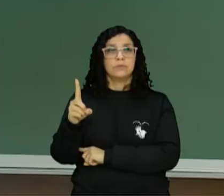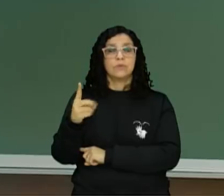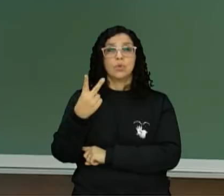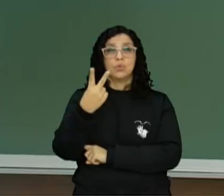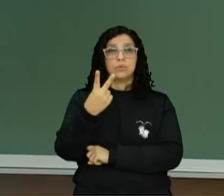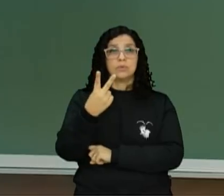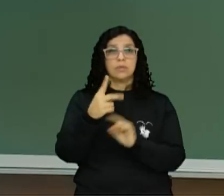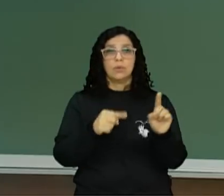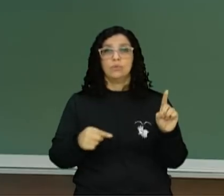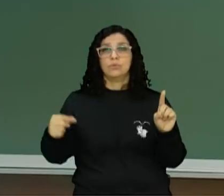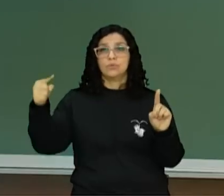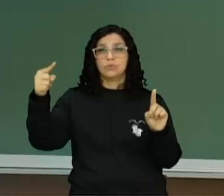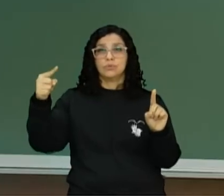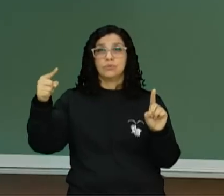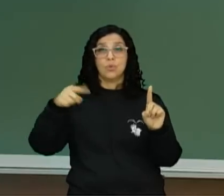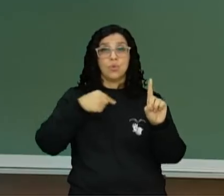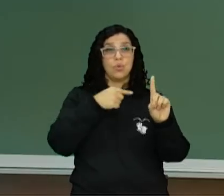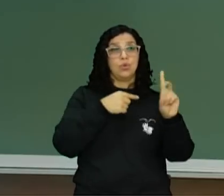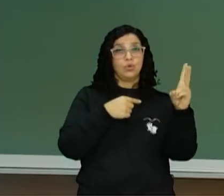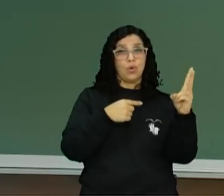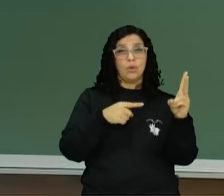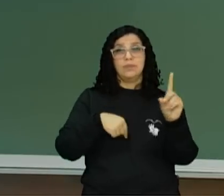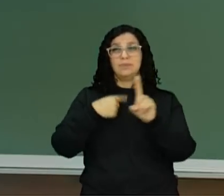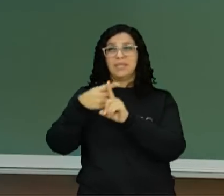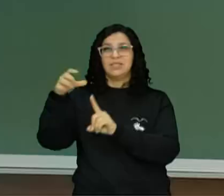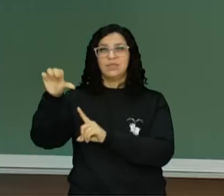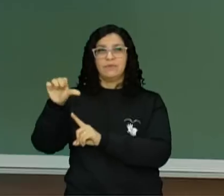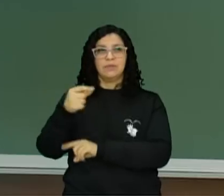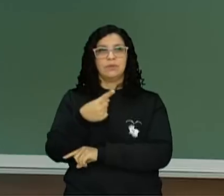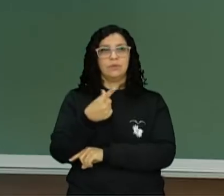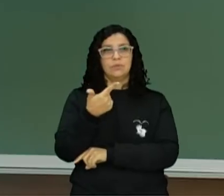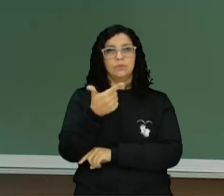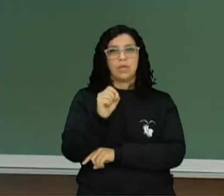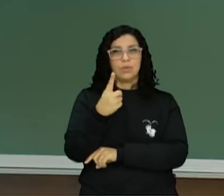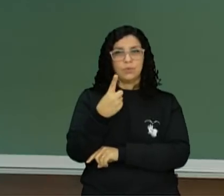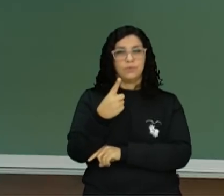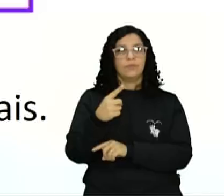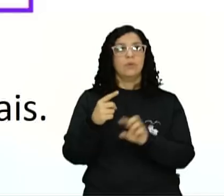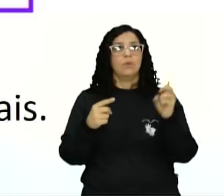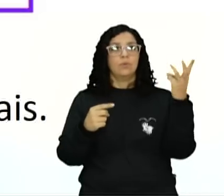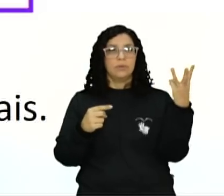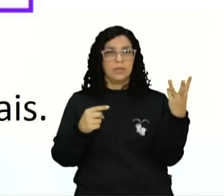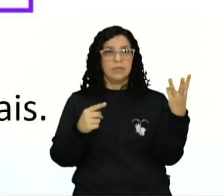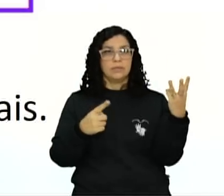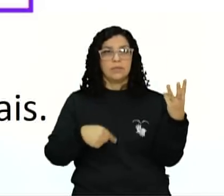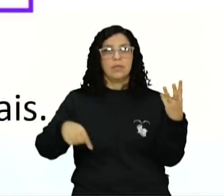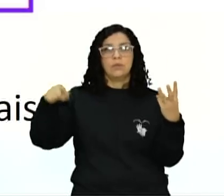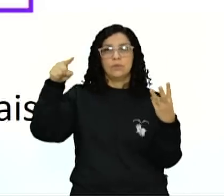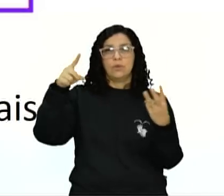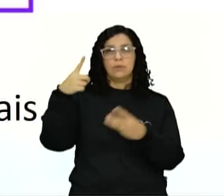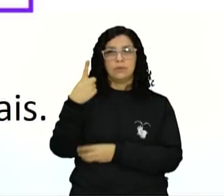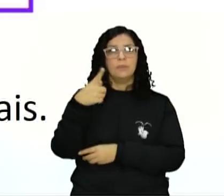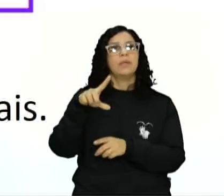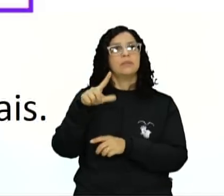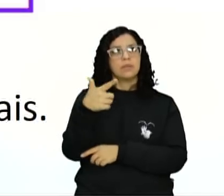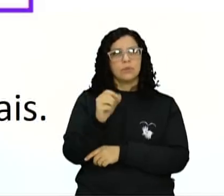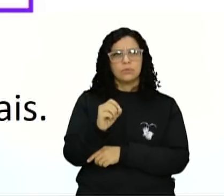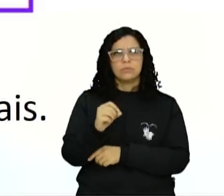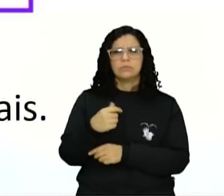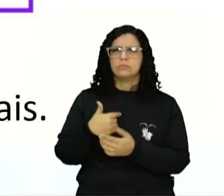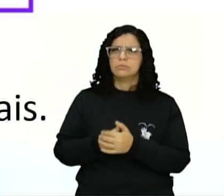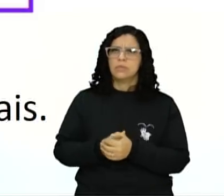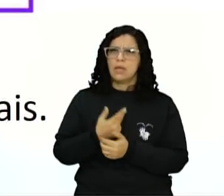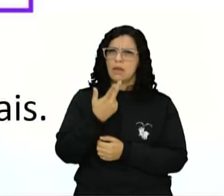O segundo com o penúltimo, o resultado também é 101. O terceiro, com o antepenúltimo, também é